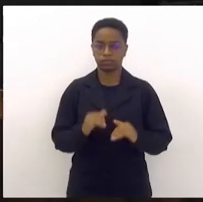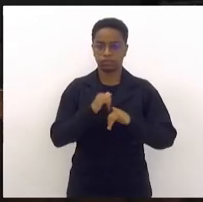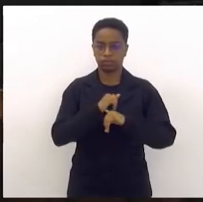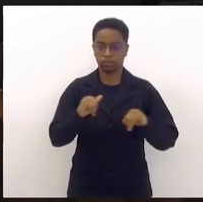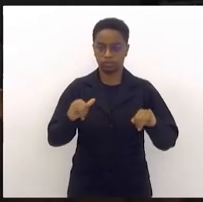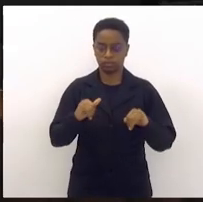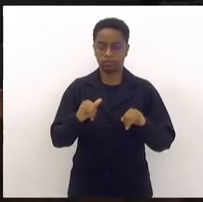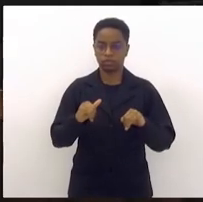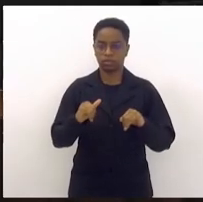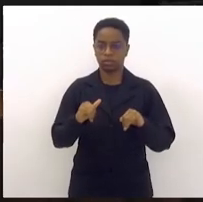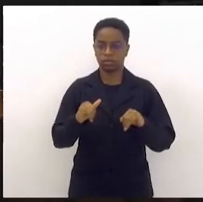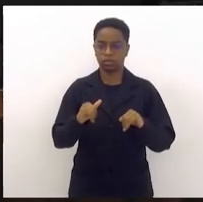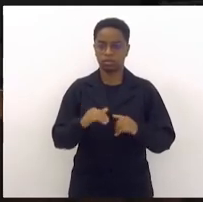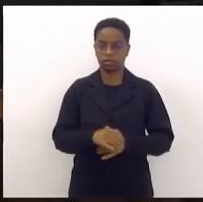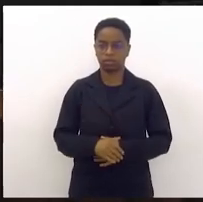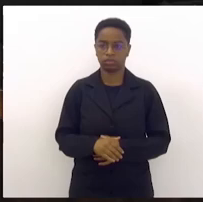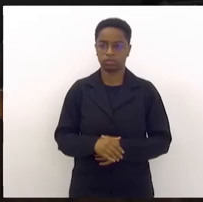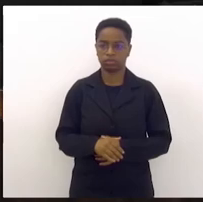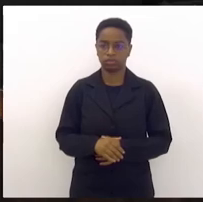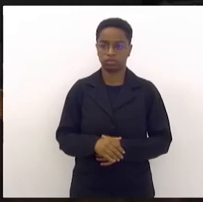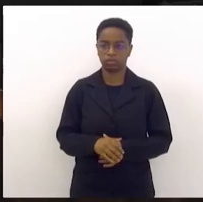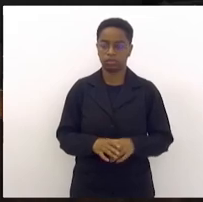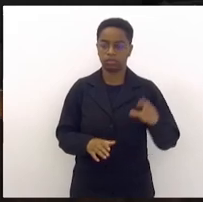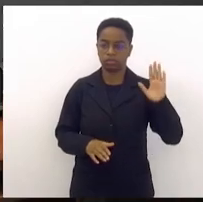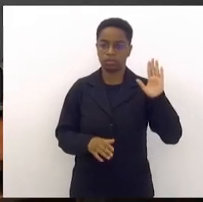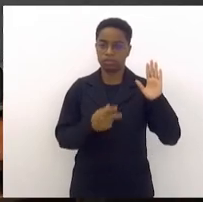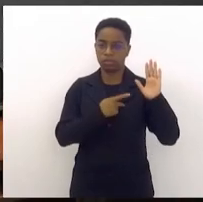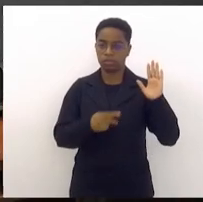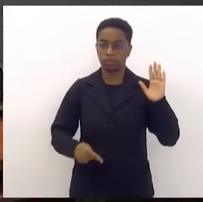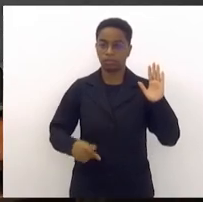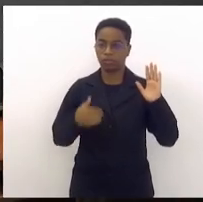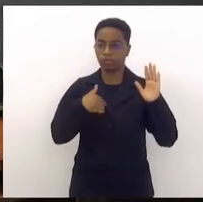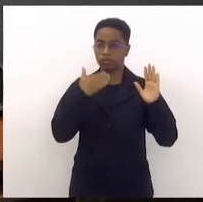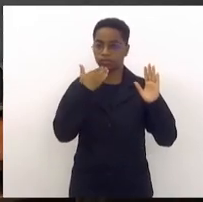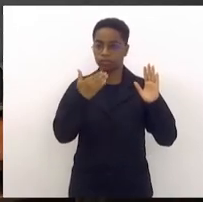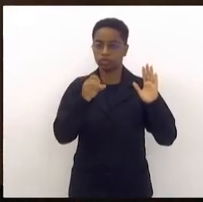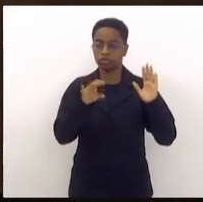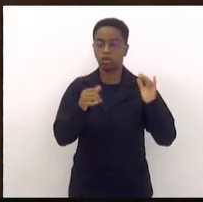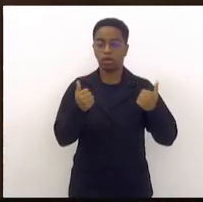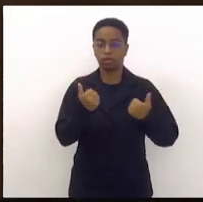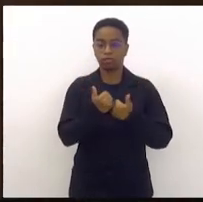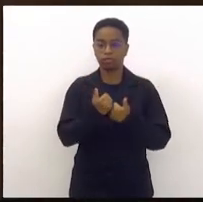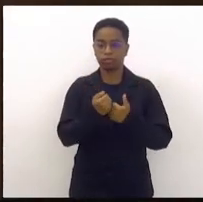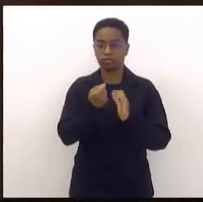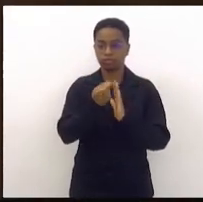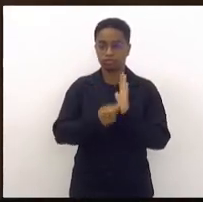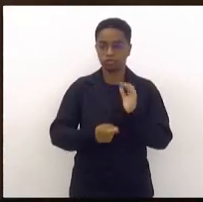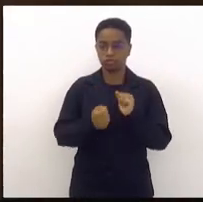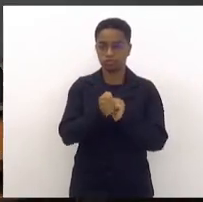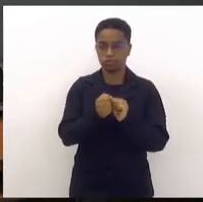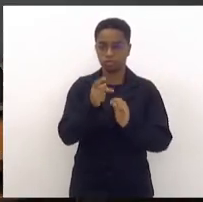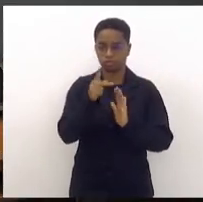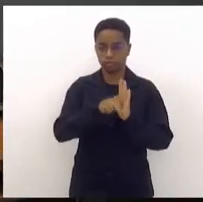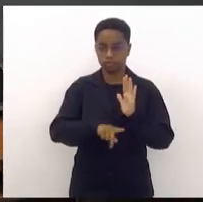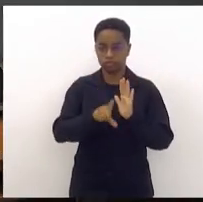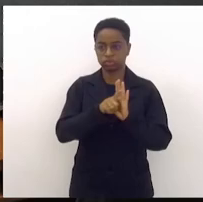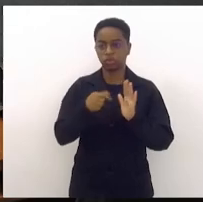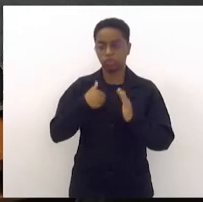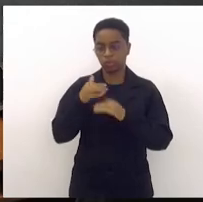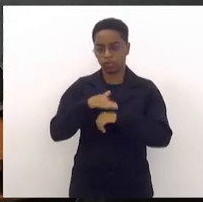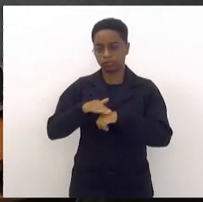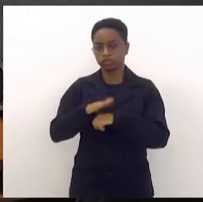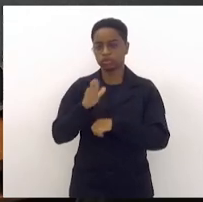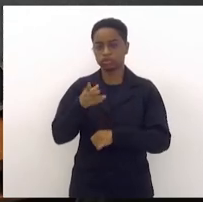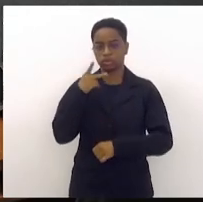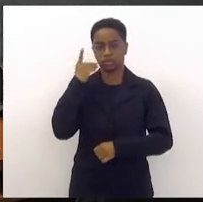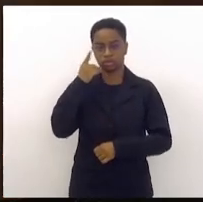Anuncio. Presidente, só para pedir novamente a coautoria desse projeto. Coautoria. Já conversei com o deputado